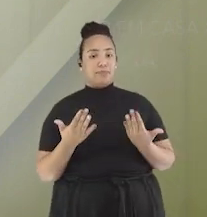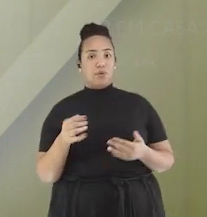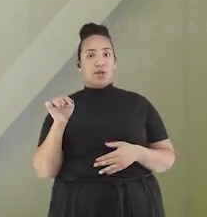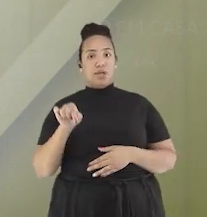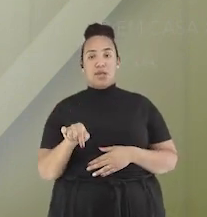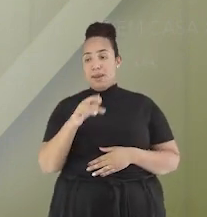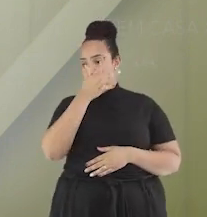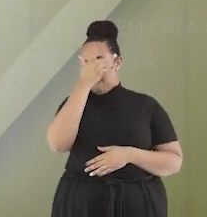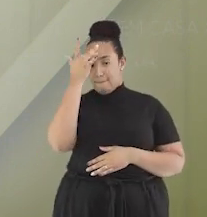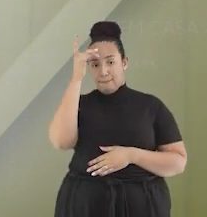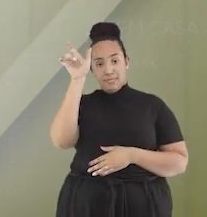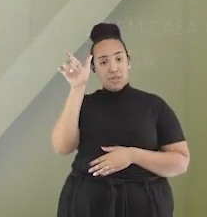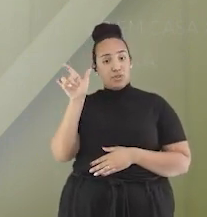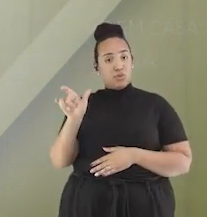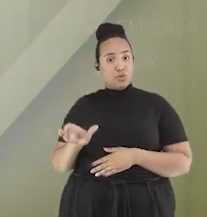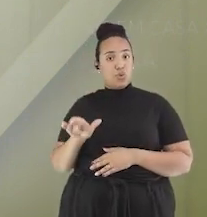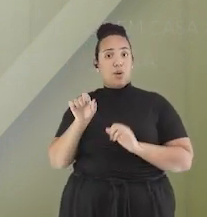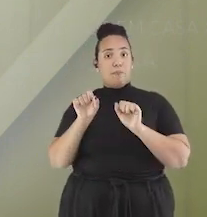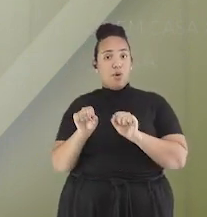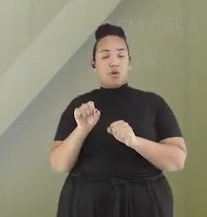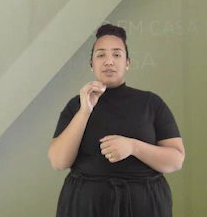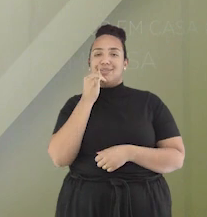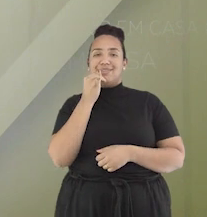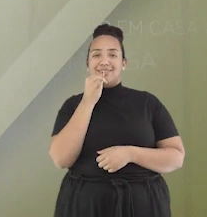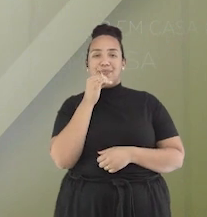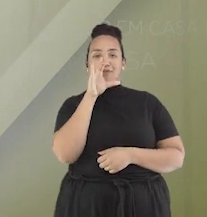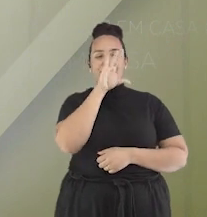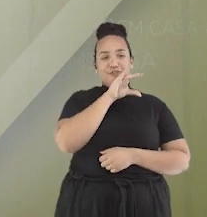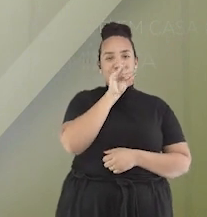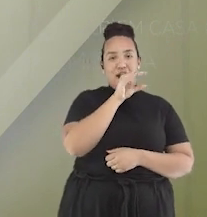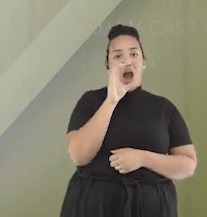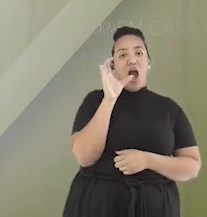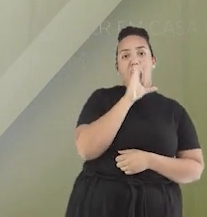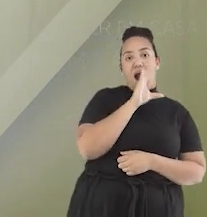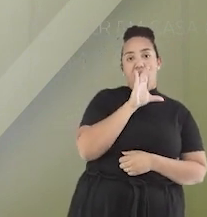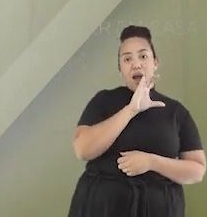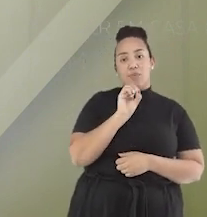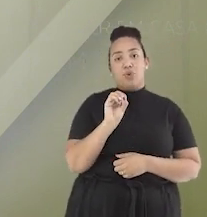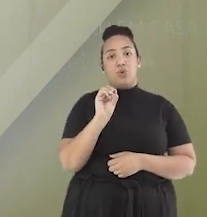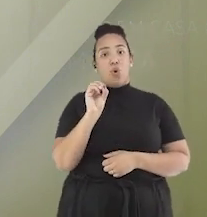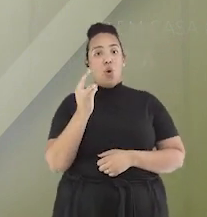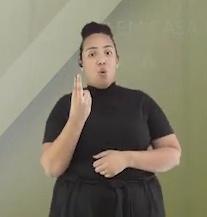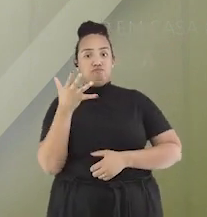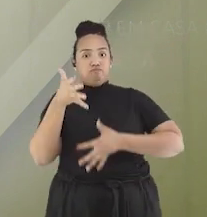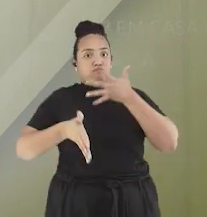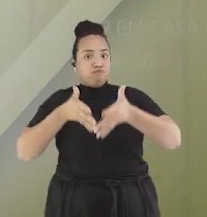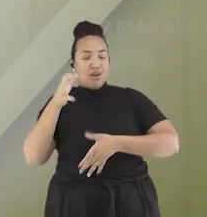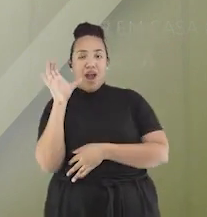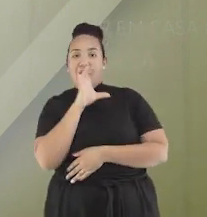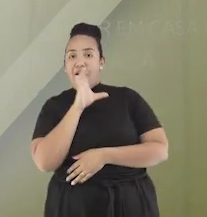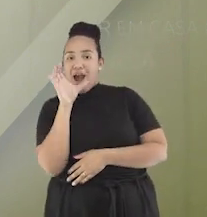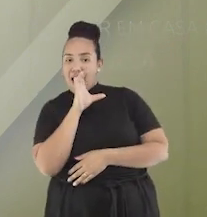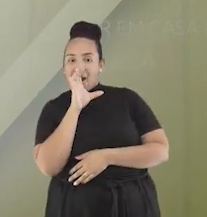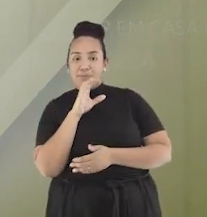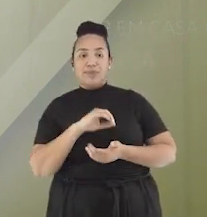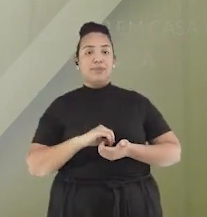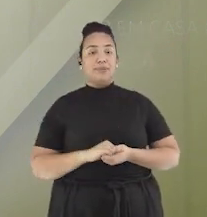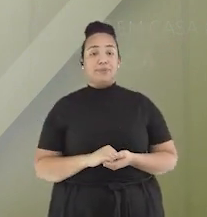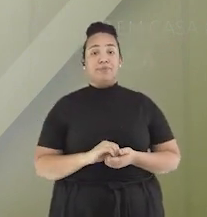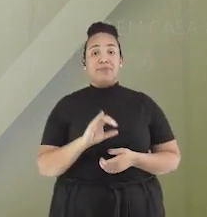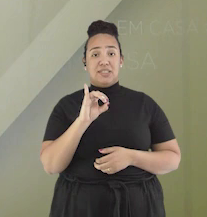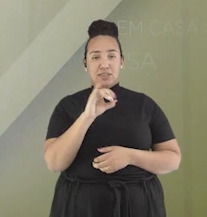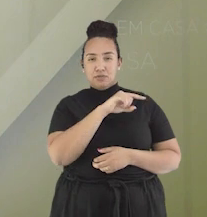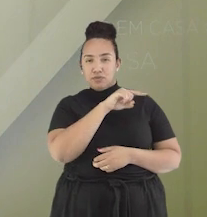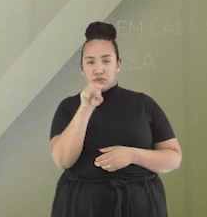que nesse momento a pessoa esteja falando mais rápido e também mais alto. Se tiver